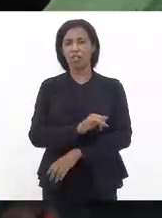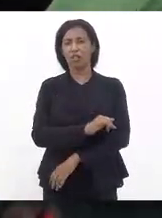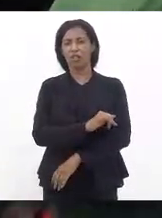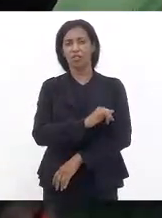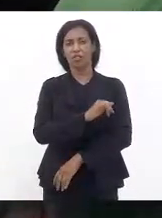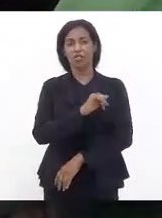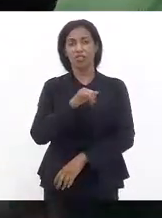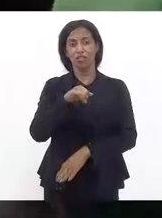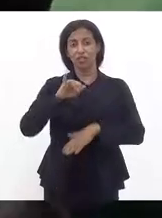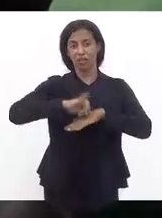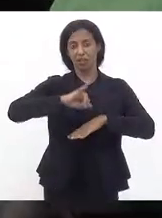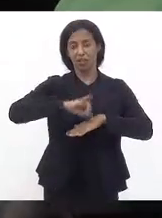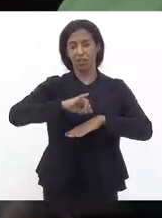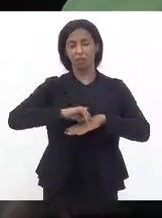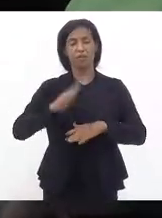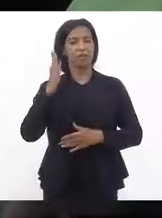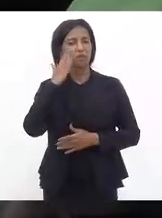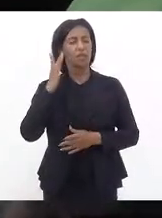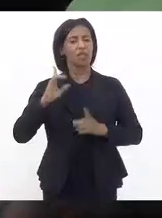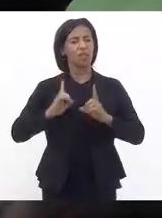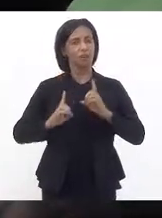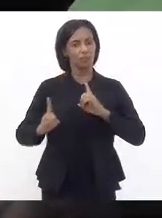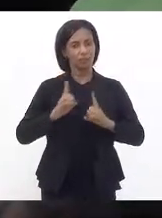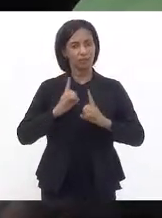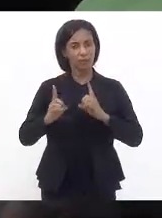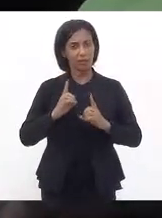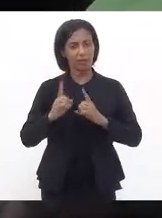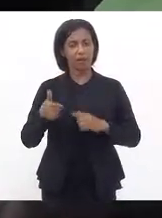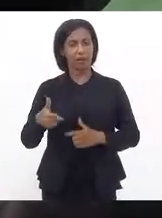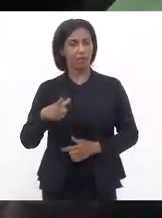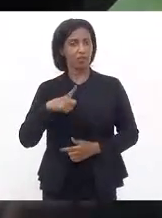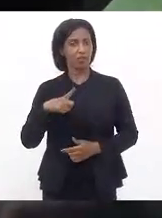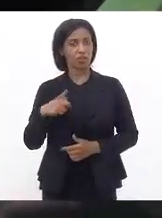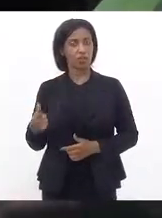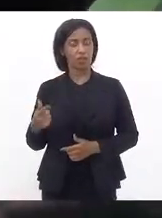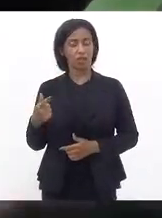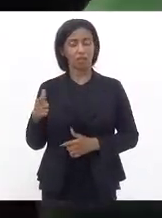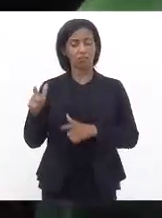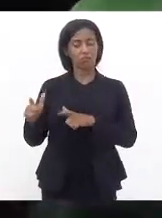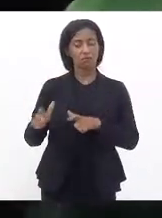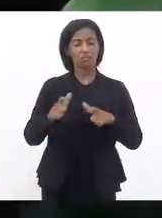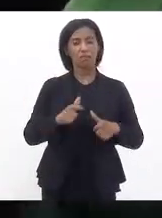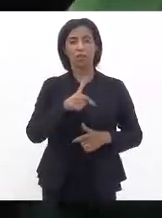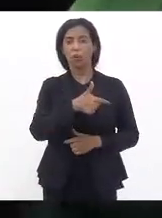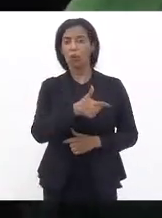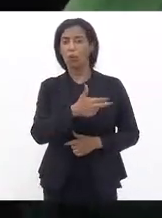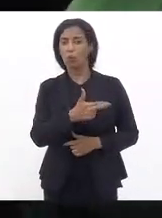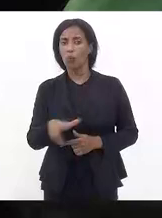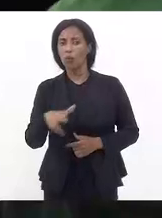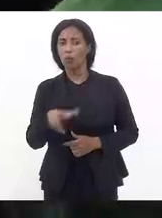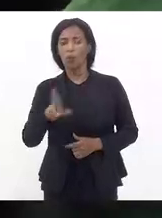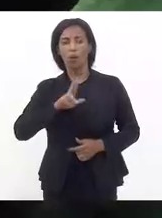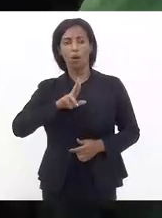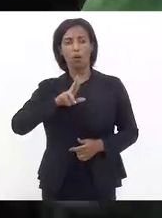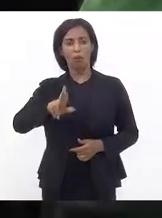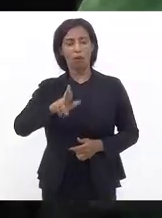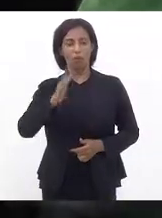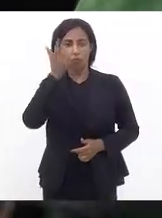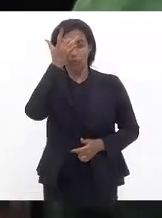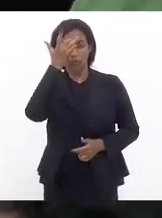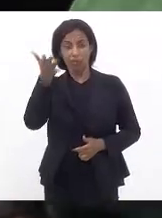estão sabemos que é um debate deu presidenta que tem posições então não há uma resposta